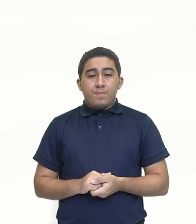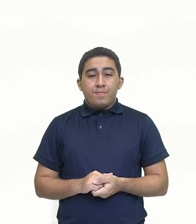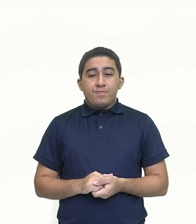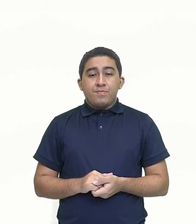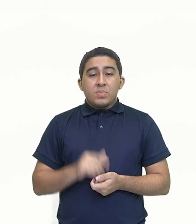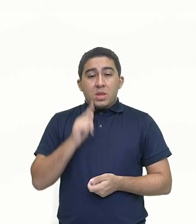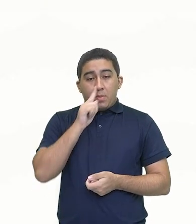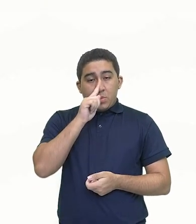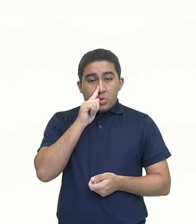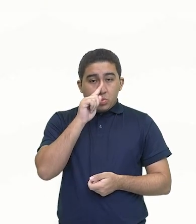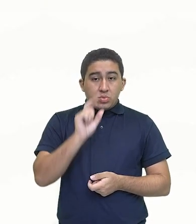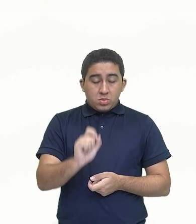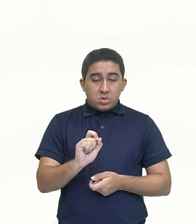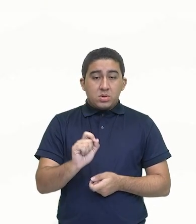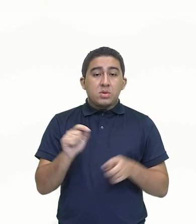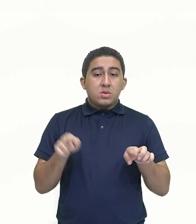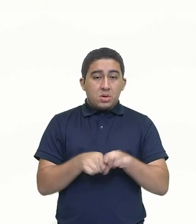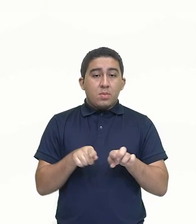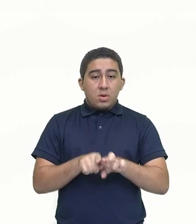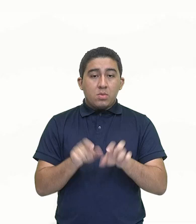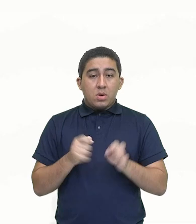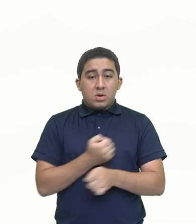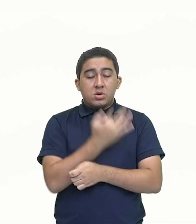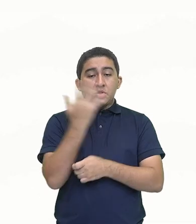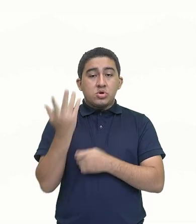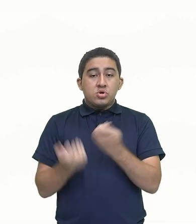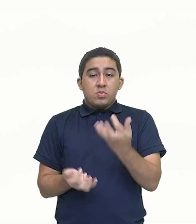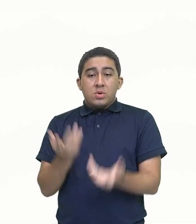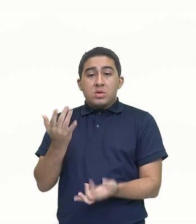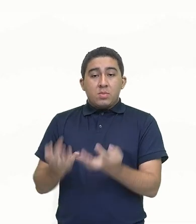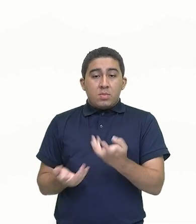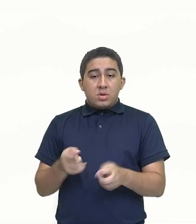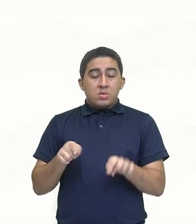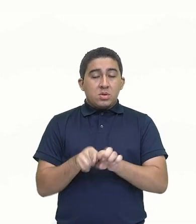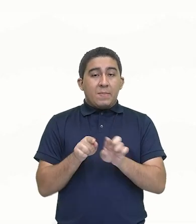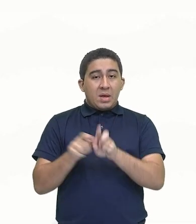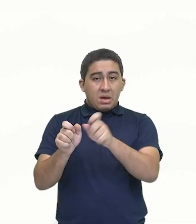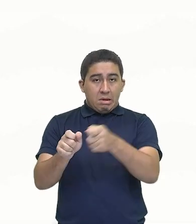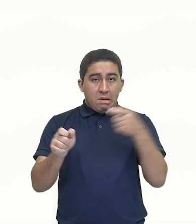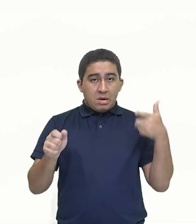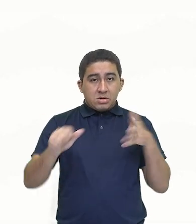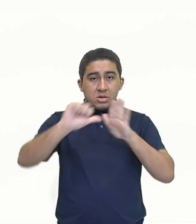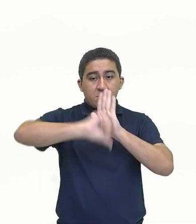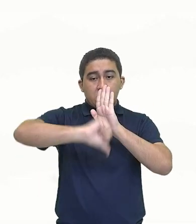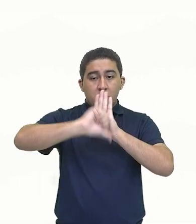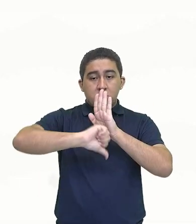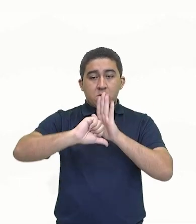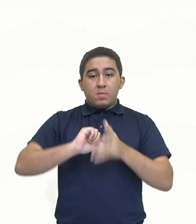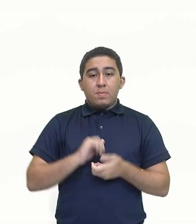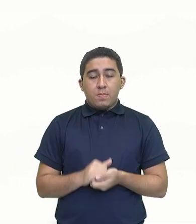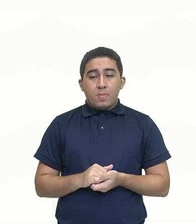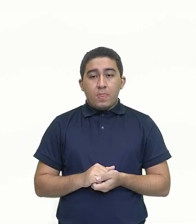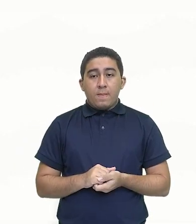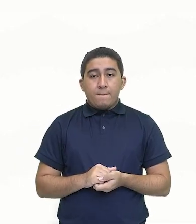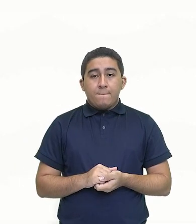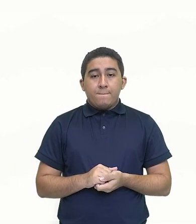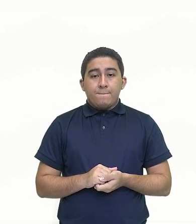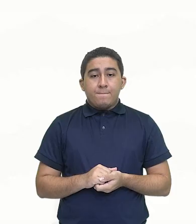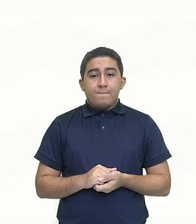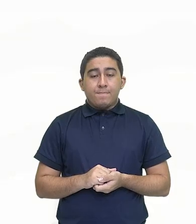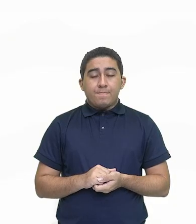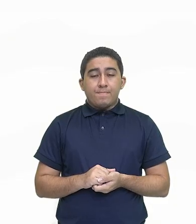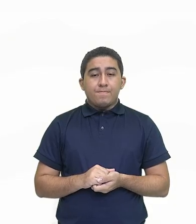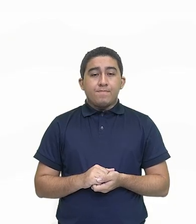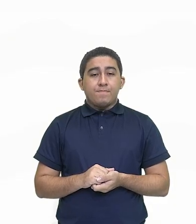como ameaças também no Cerrado desmatamento, queimadas e caça ilegal. Vamos ver agora sobre